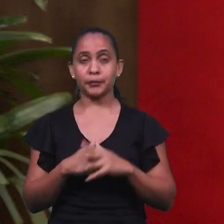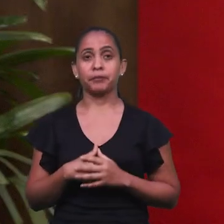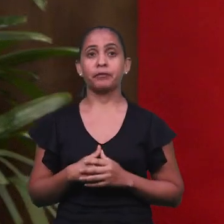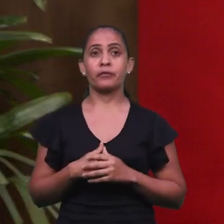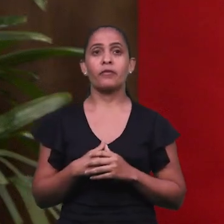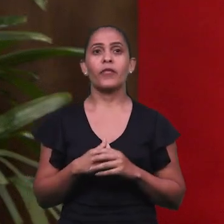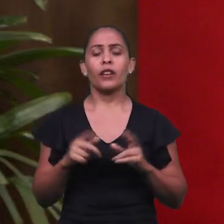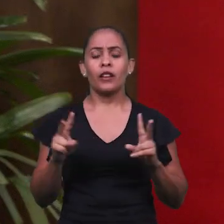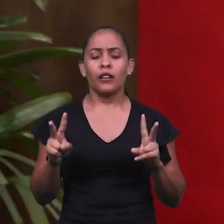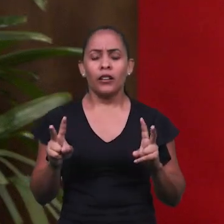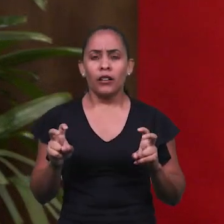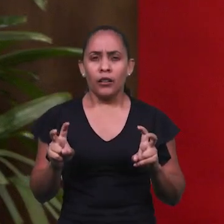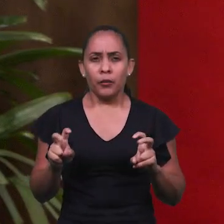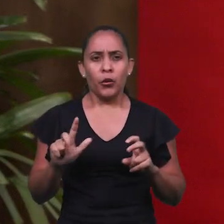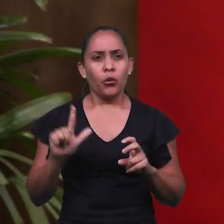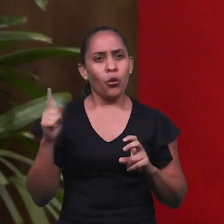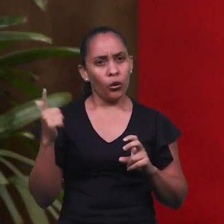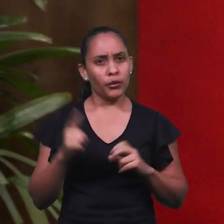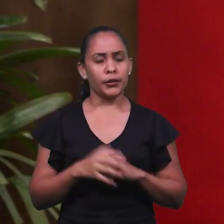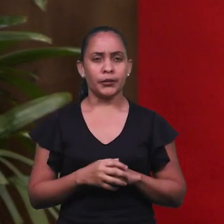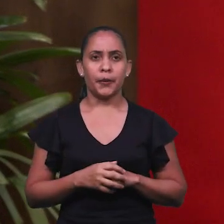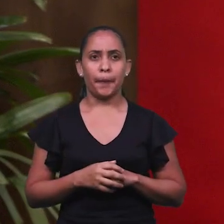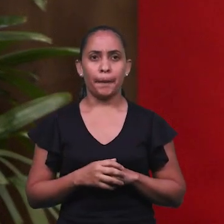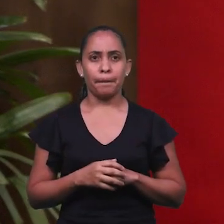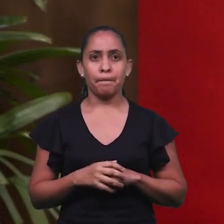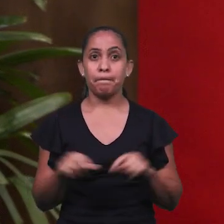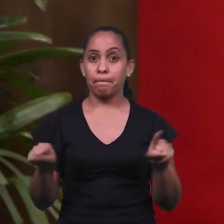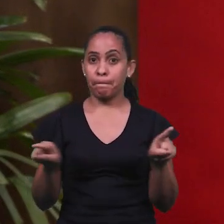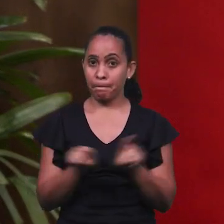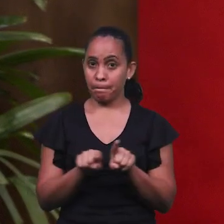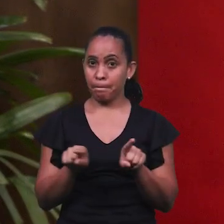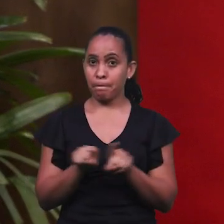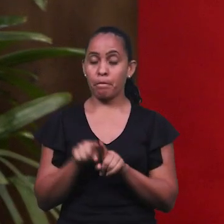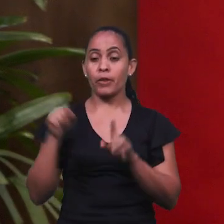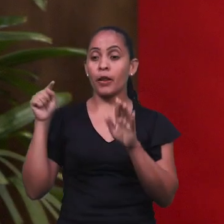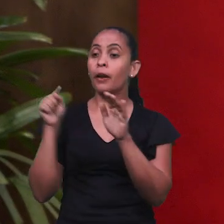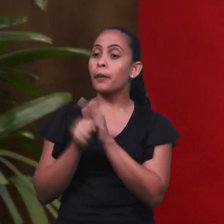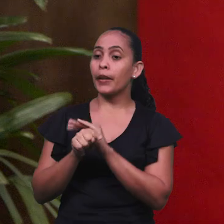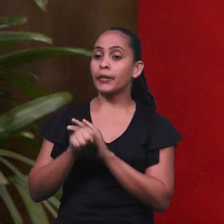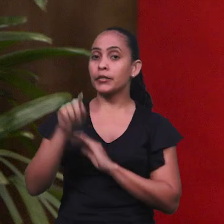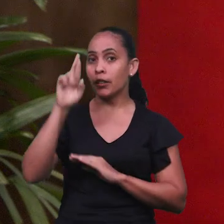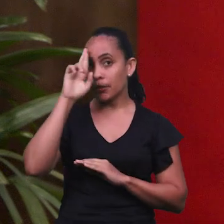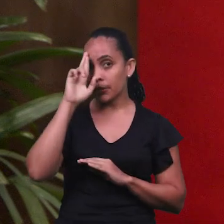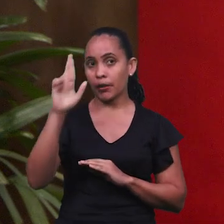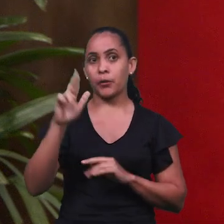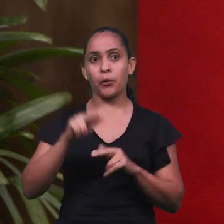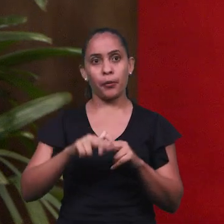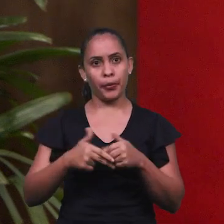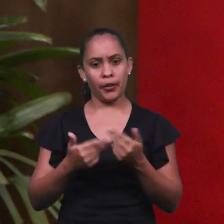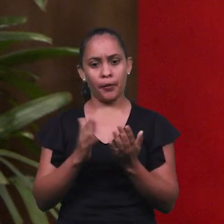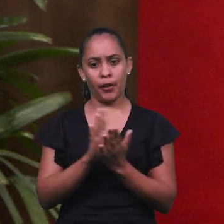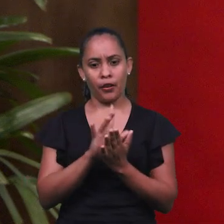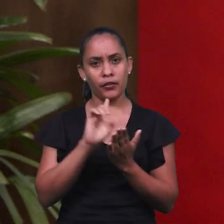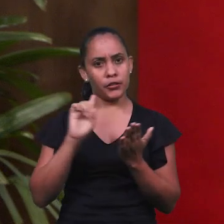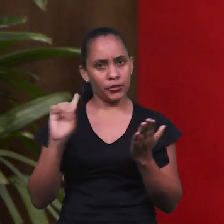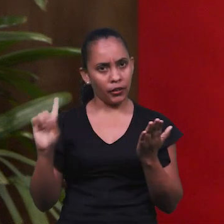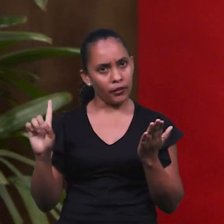até assuntos de outros programas, que é a consulta ao Senhor pela